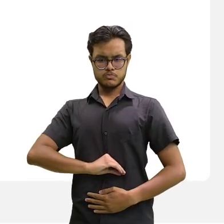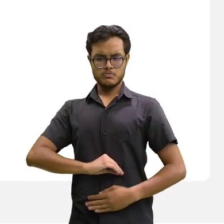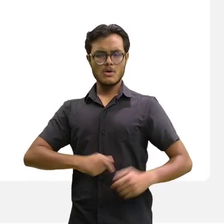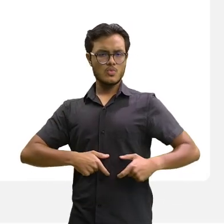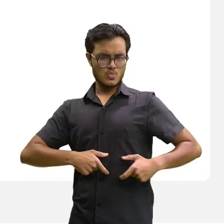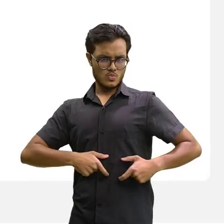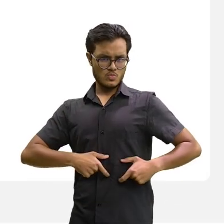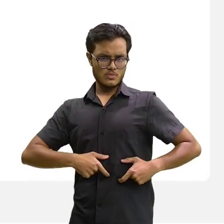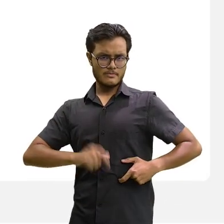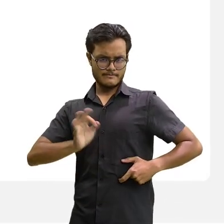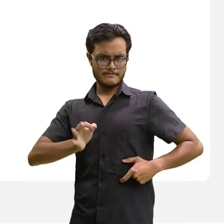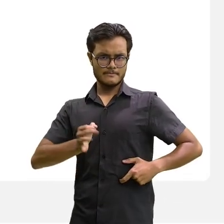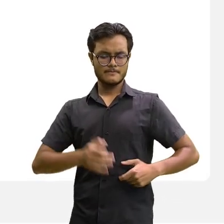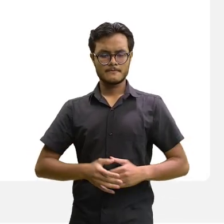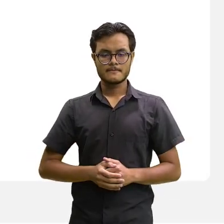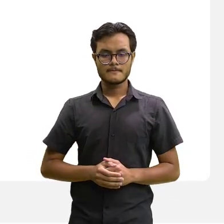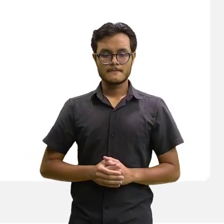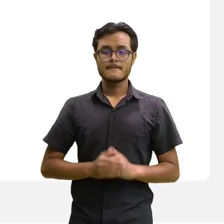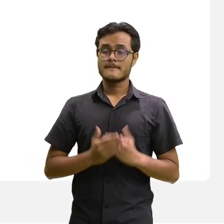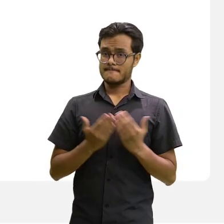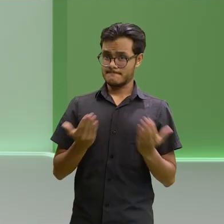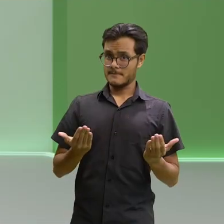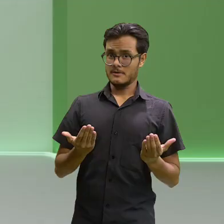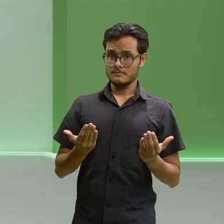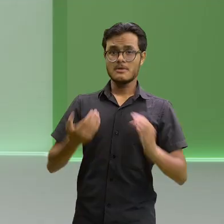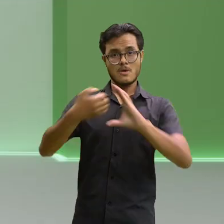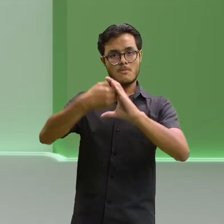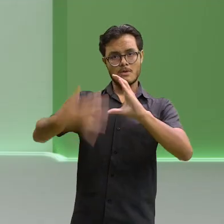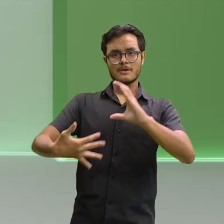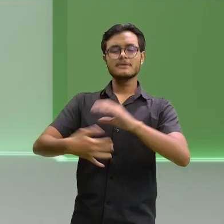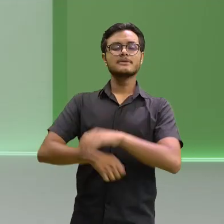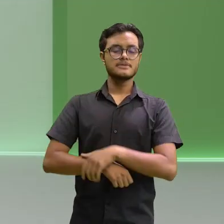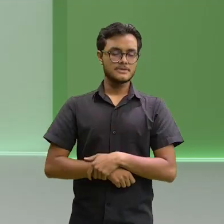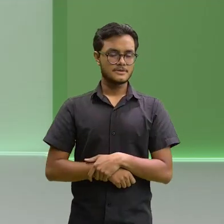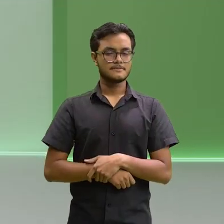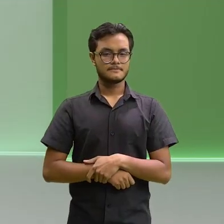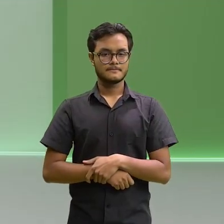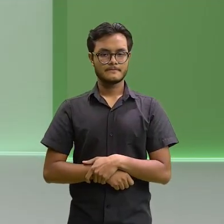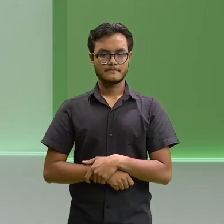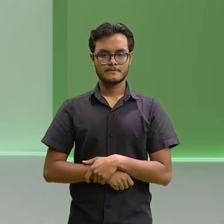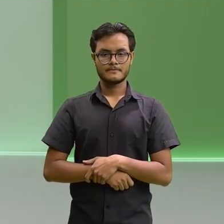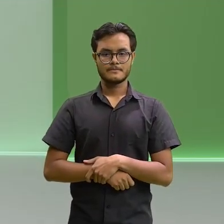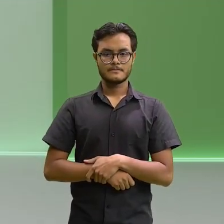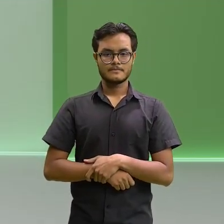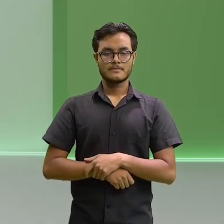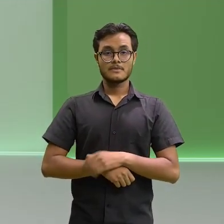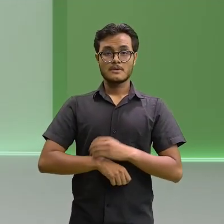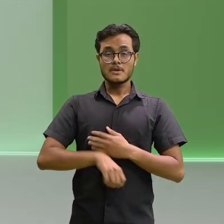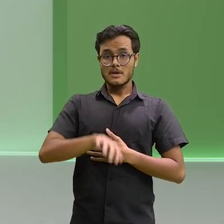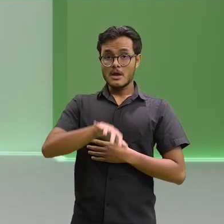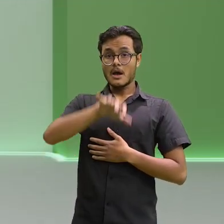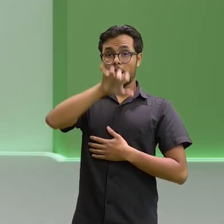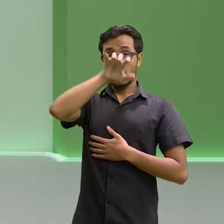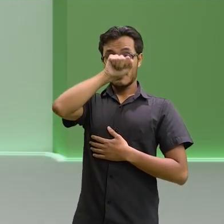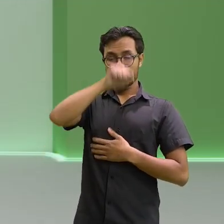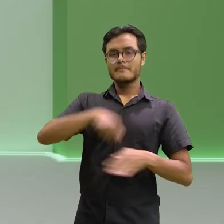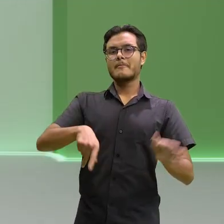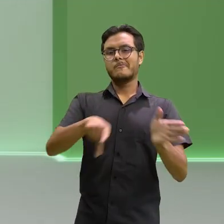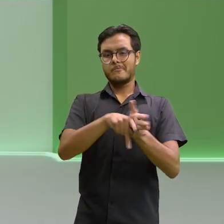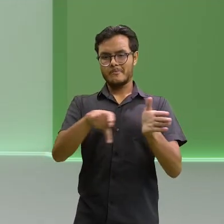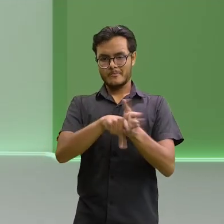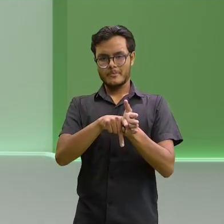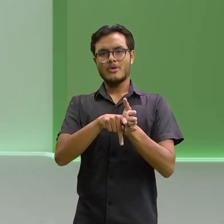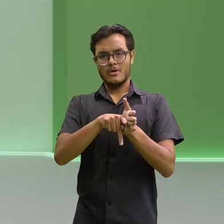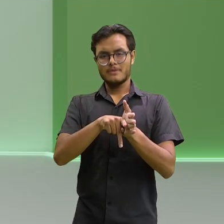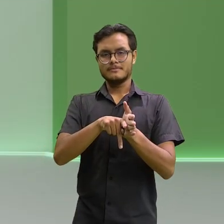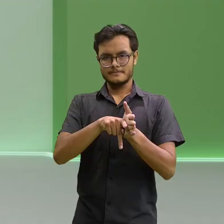estômago. Então, na mecânica, o que acontece é isso. Quando você respira, a